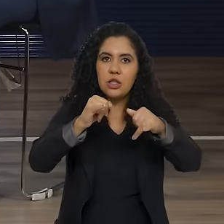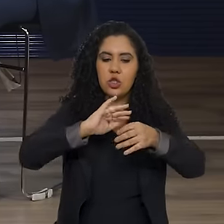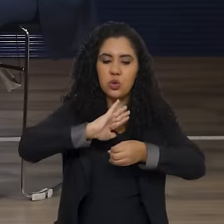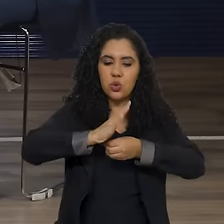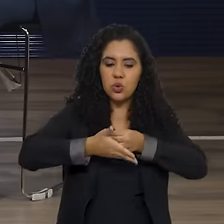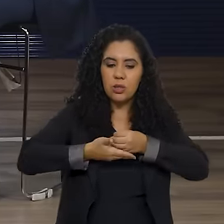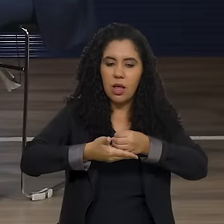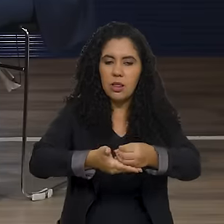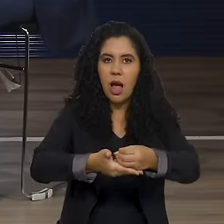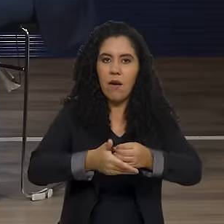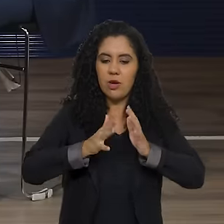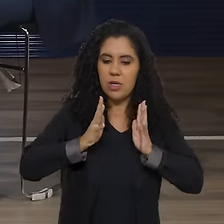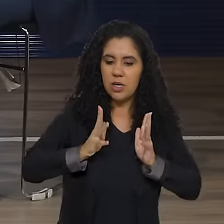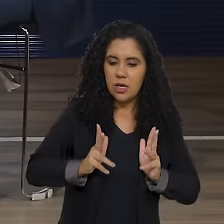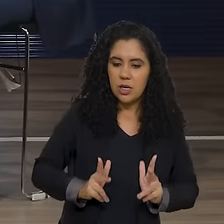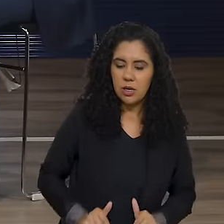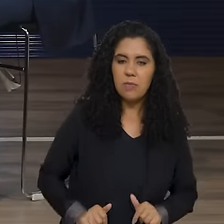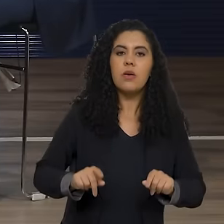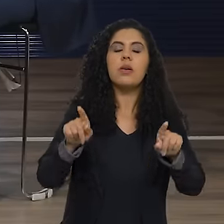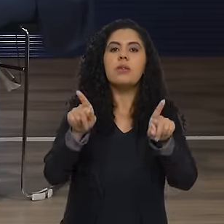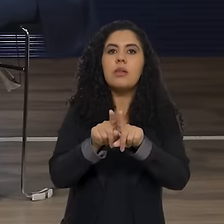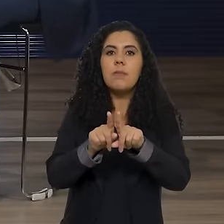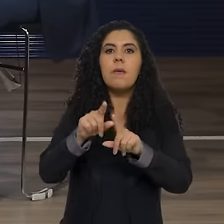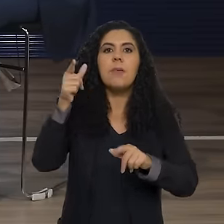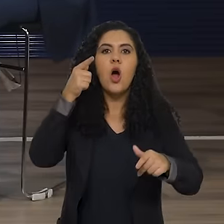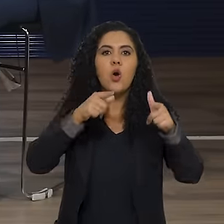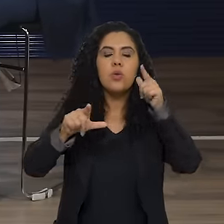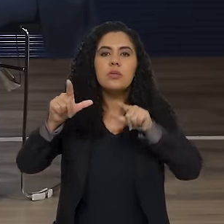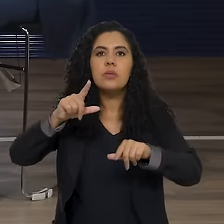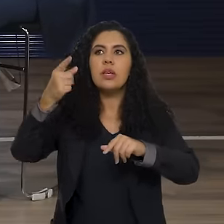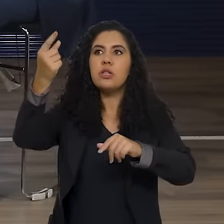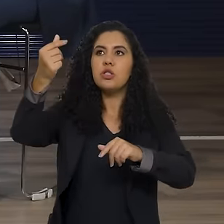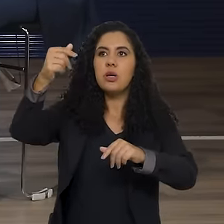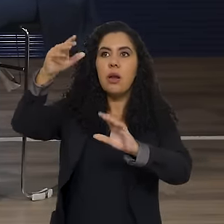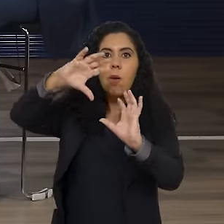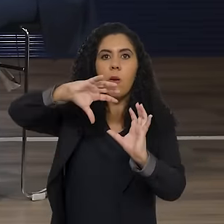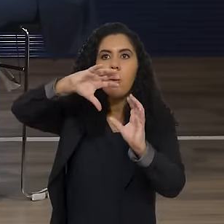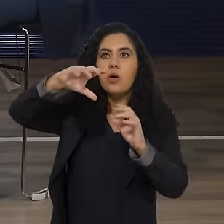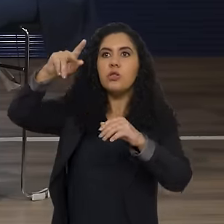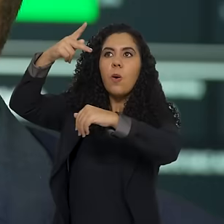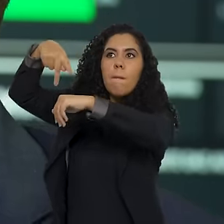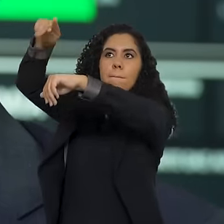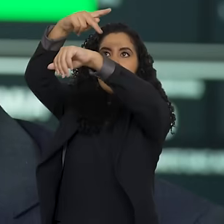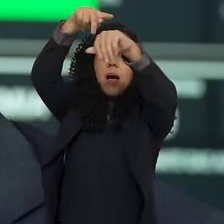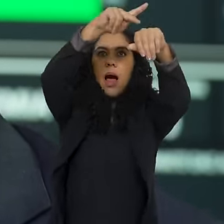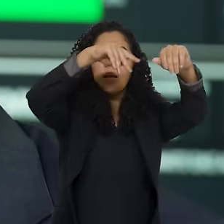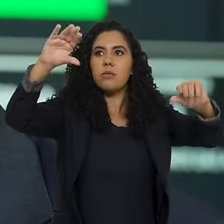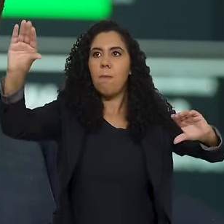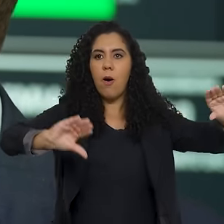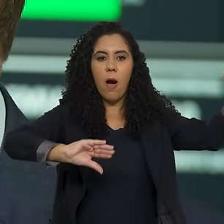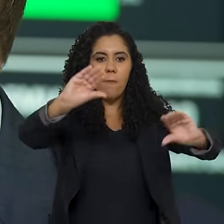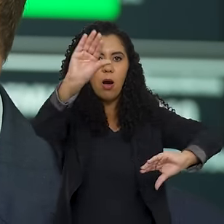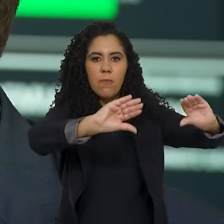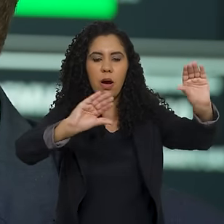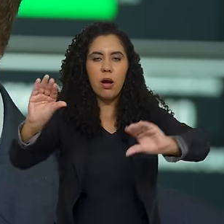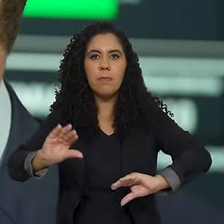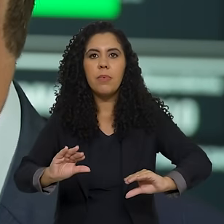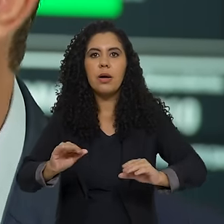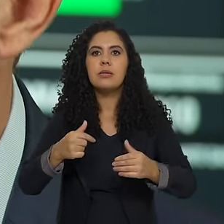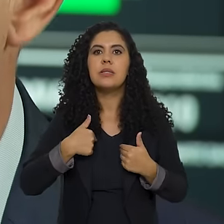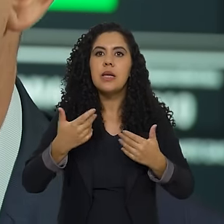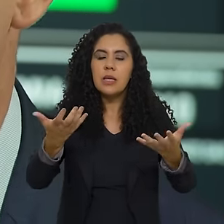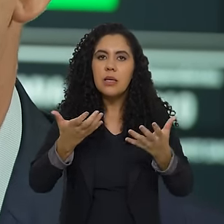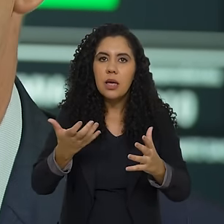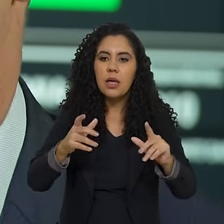energia limpa, mas também da gente atrair outros investimentos estrangeiros para cá, para quem vai ser pressionado